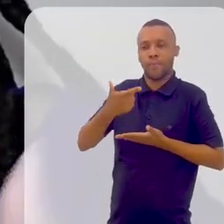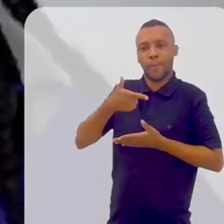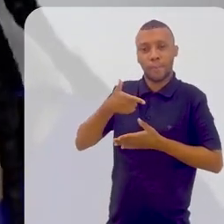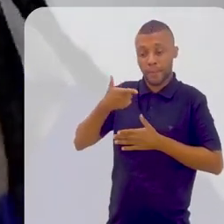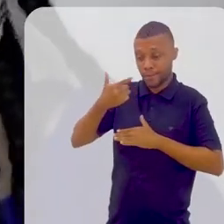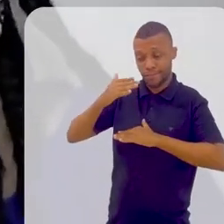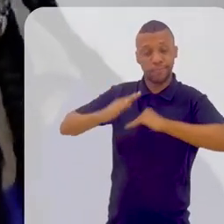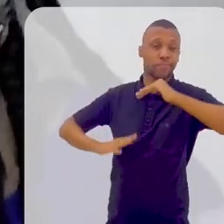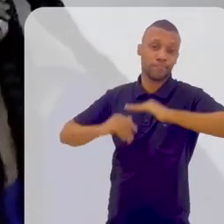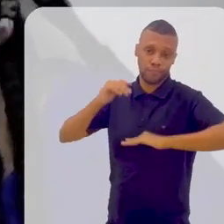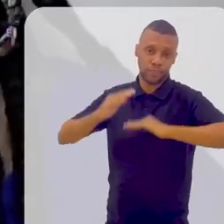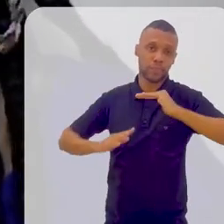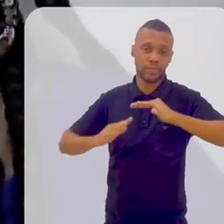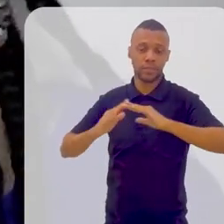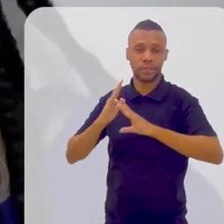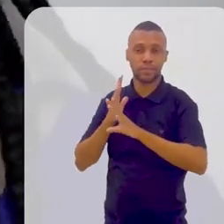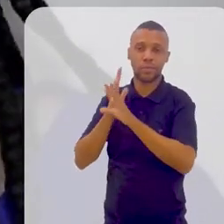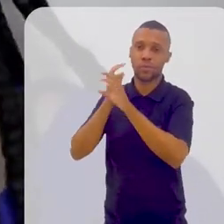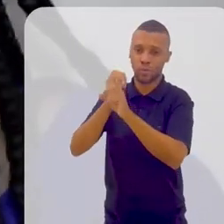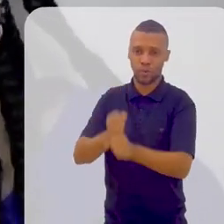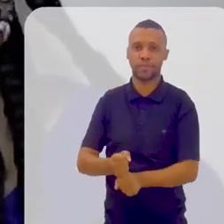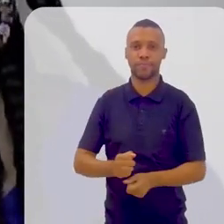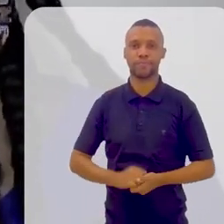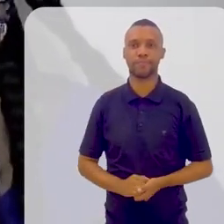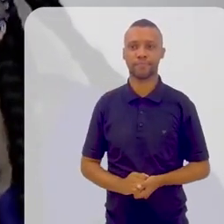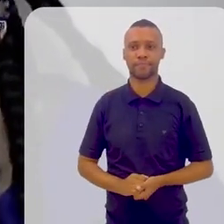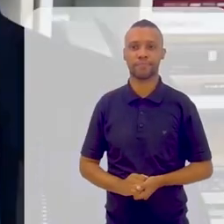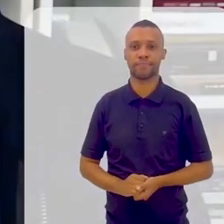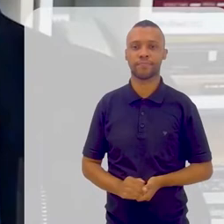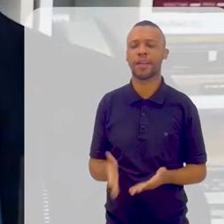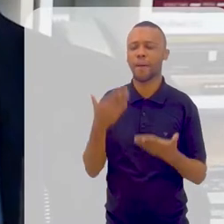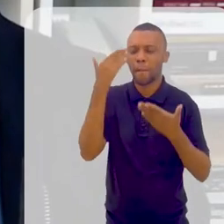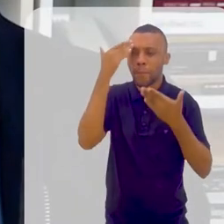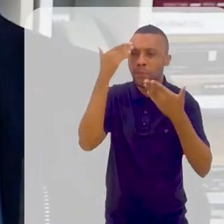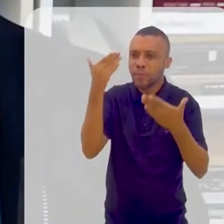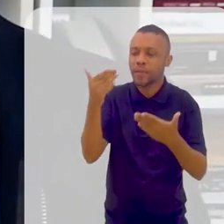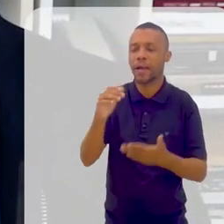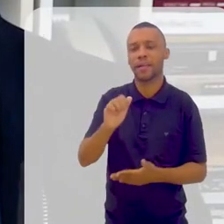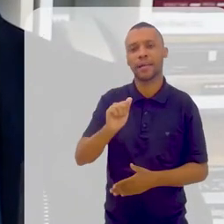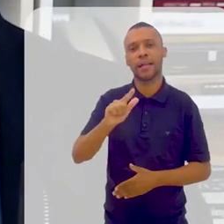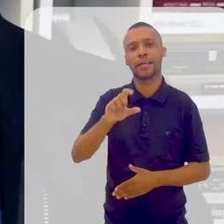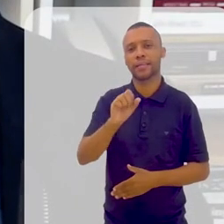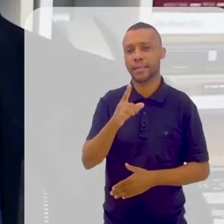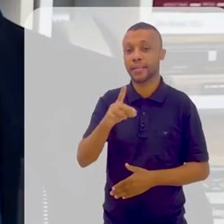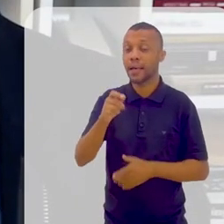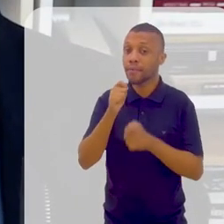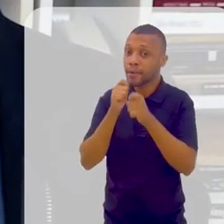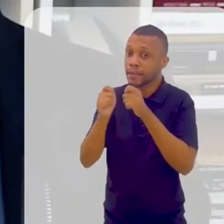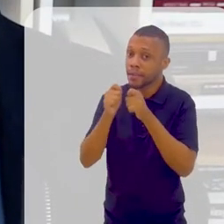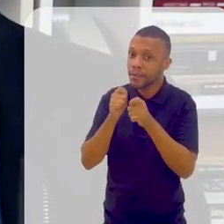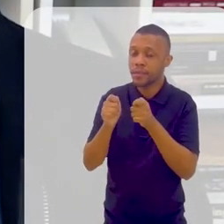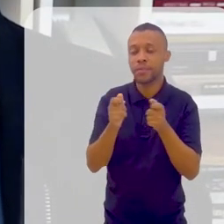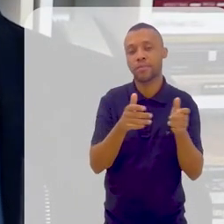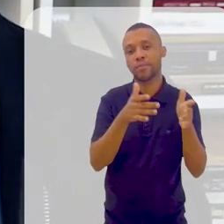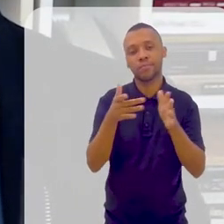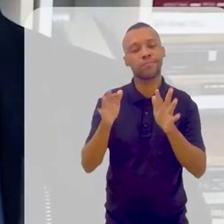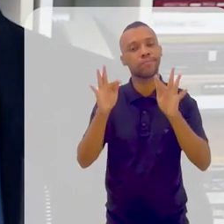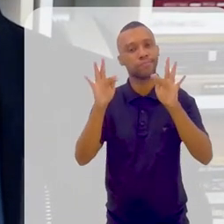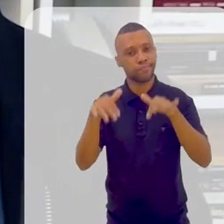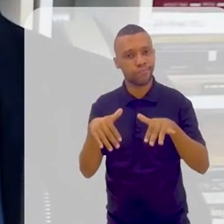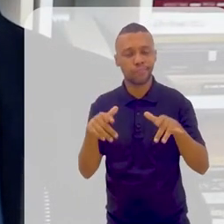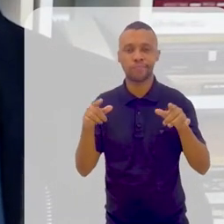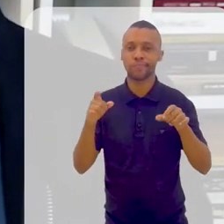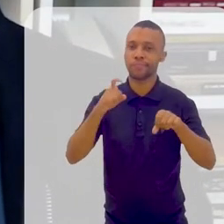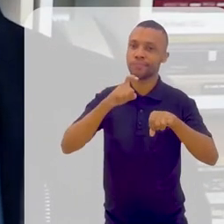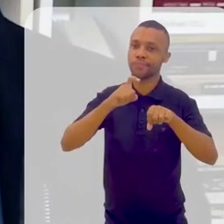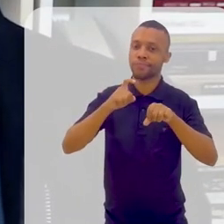facilitadores são facilitadores para minha carreira. Alessandra, muito obrigado. Uma entrevista